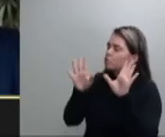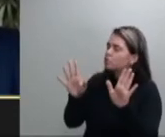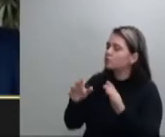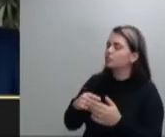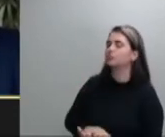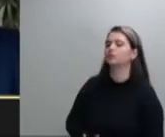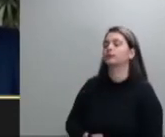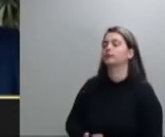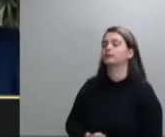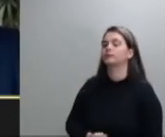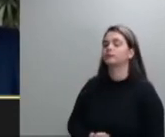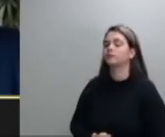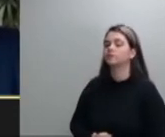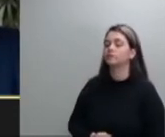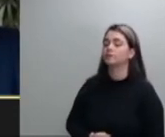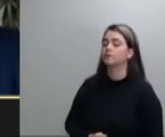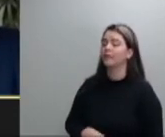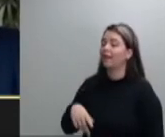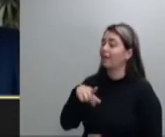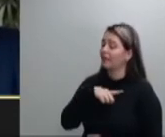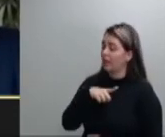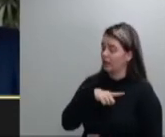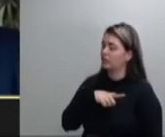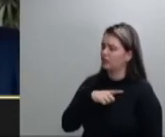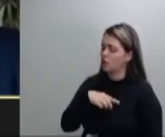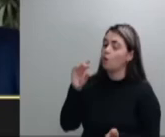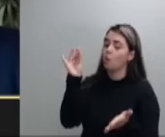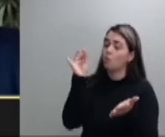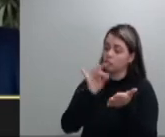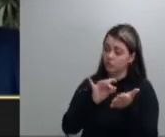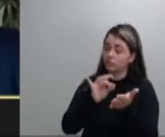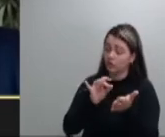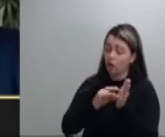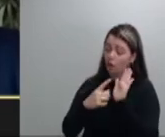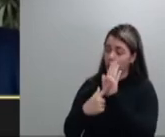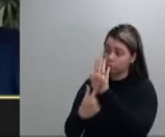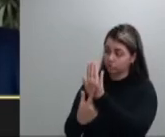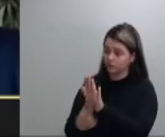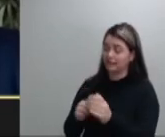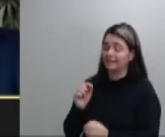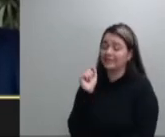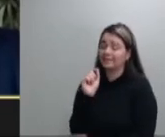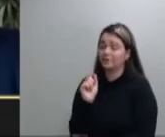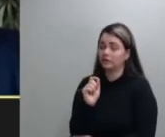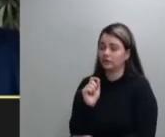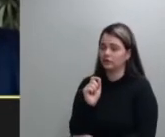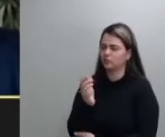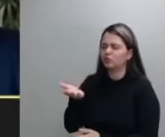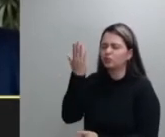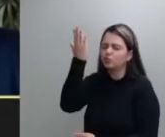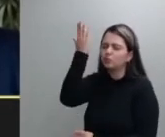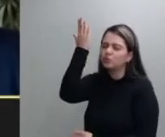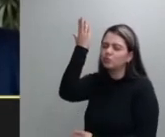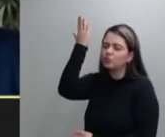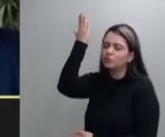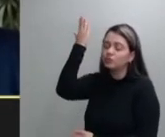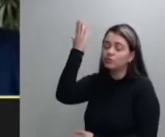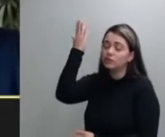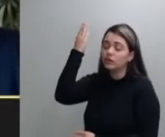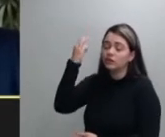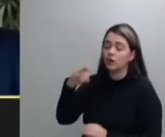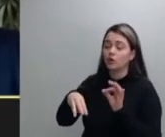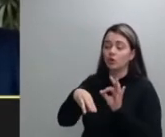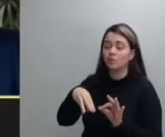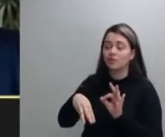Napoleão existe no caso de fato um parecer que é do antigo do extinto o ministério da indústria e